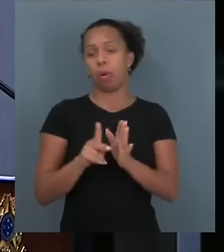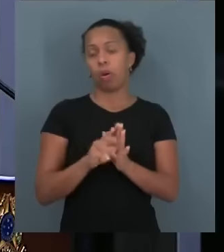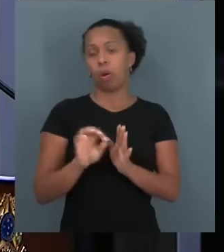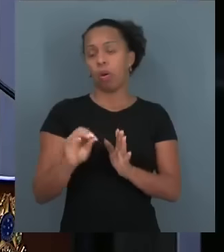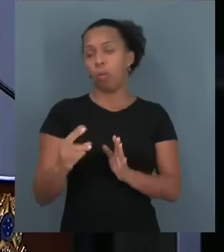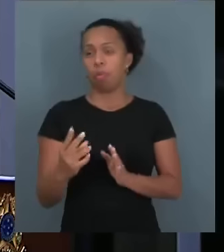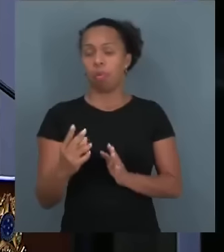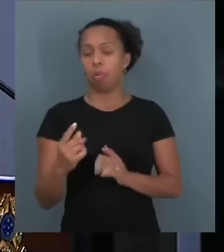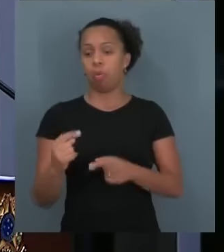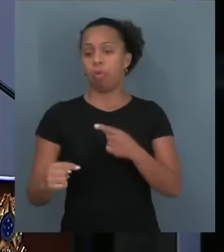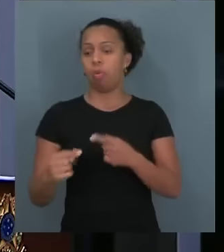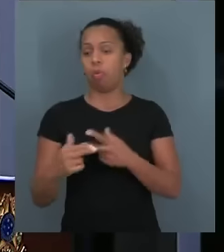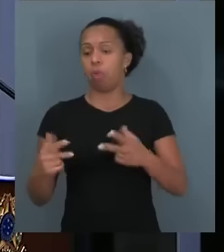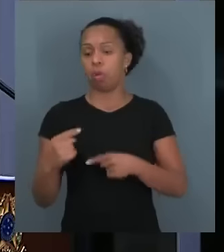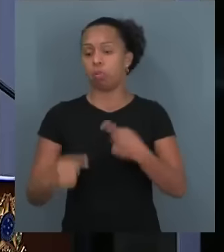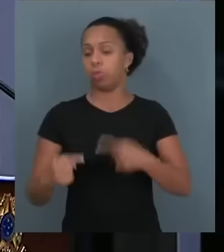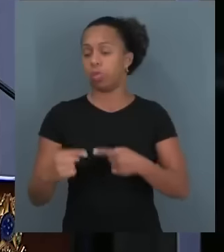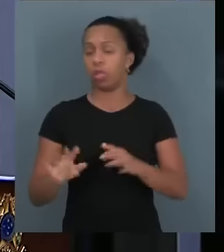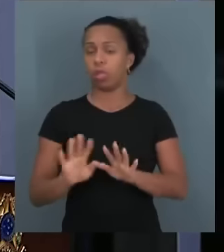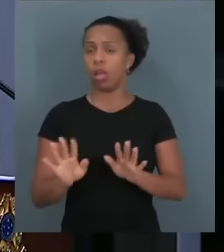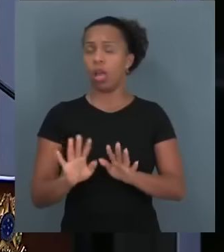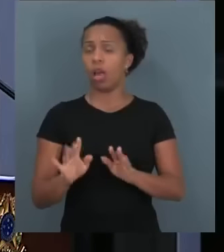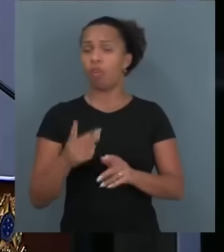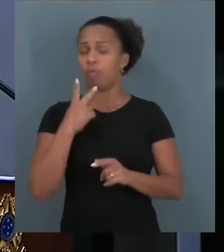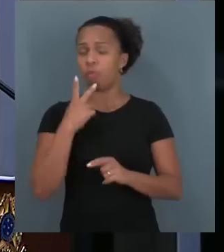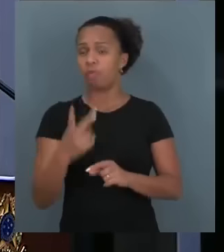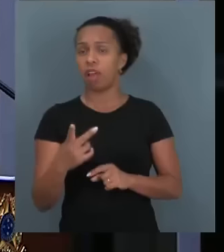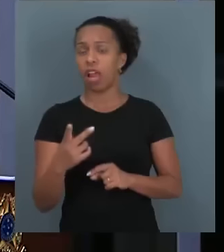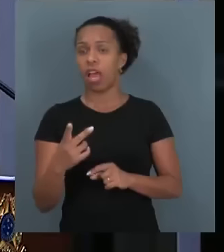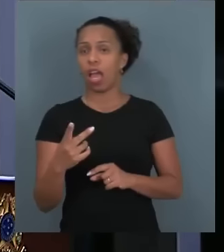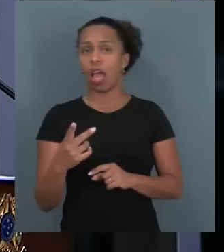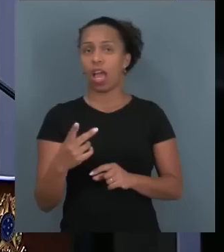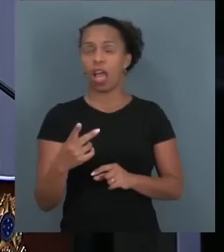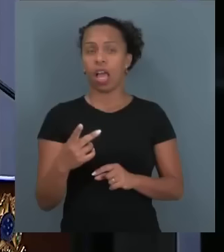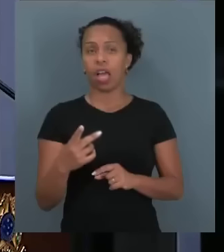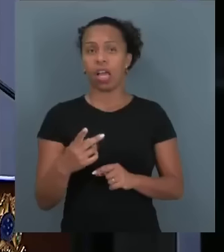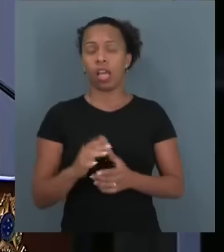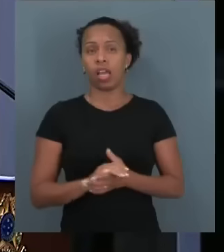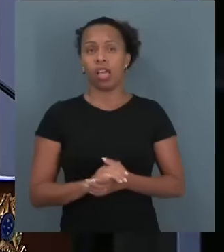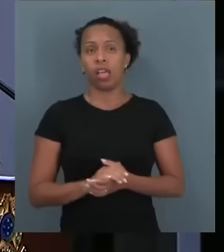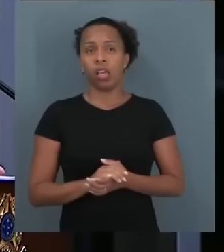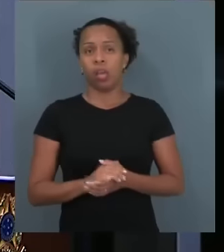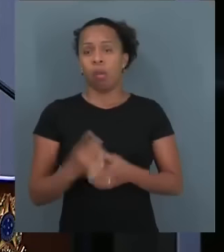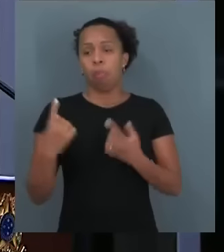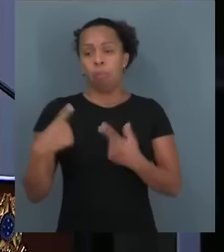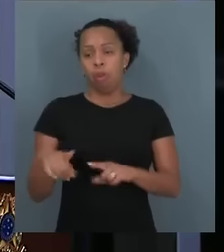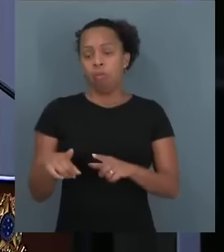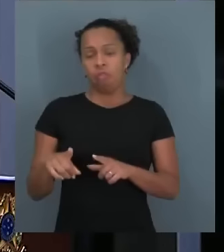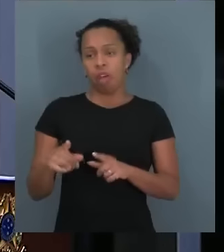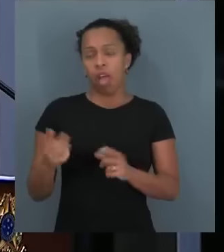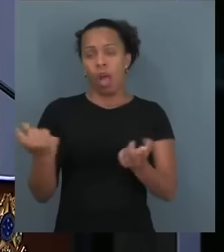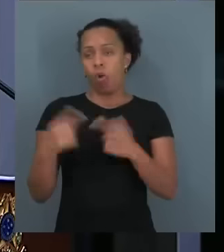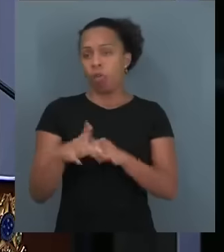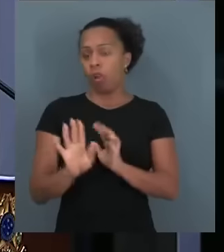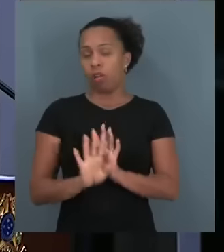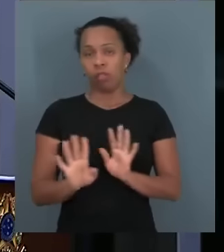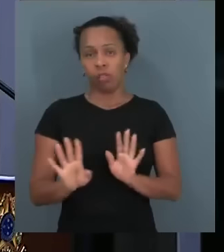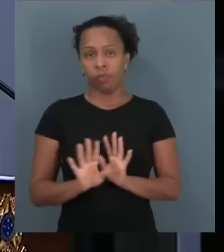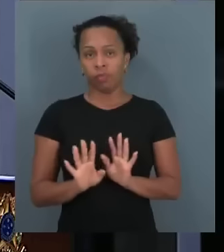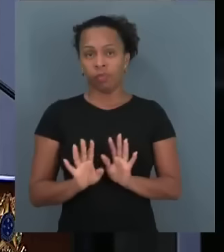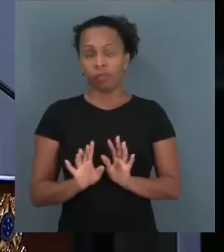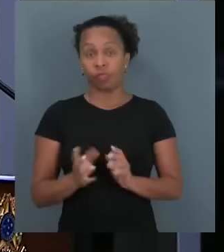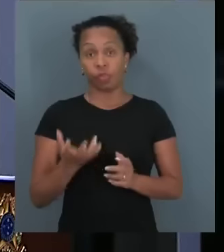antipatia política. Eu não venho aqui para falar a convertidos nem provocar adversários. Eu